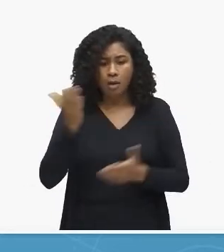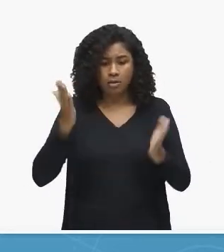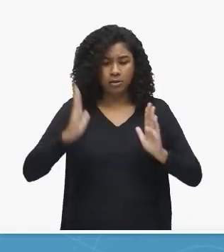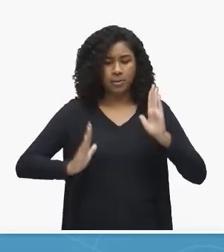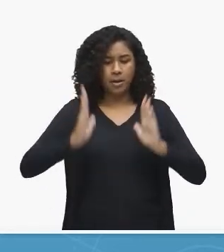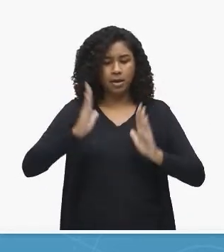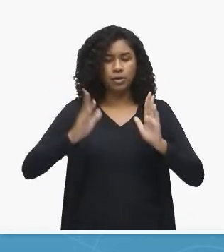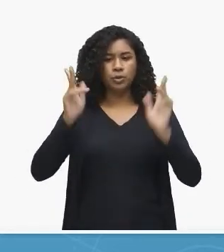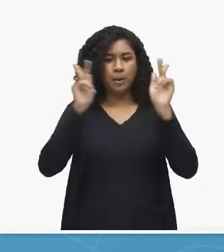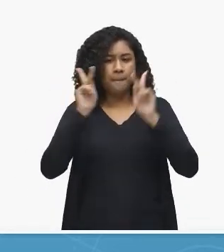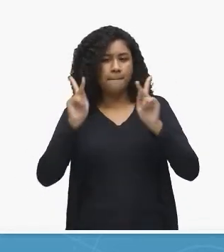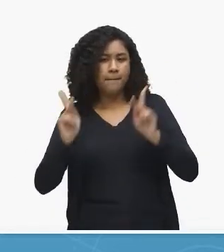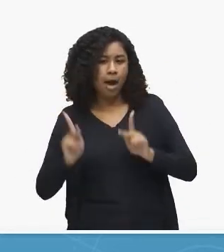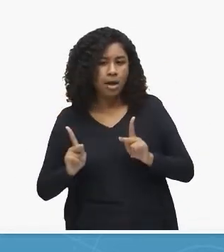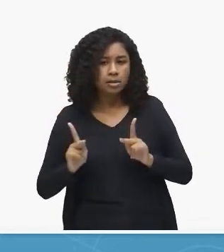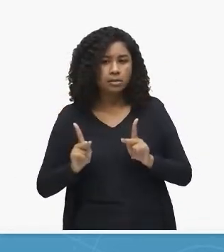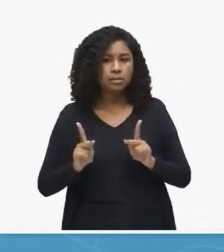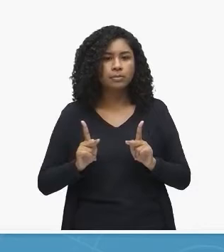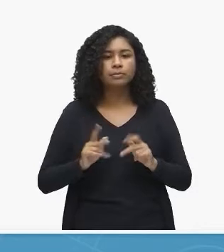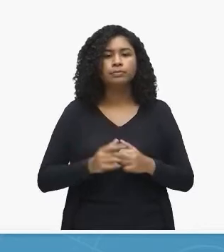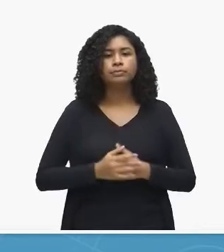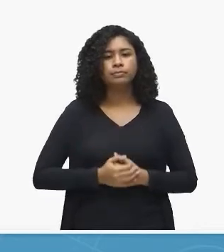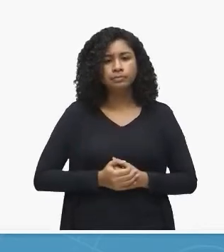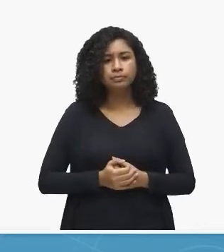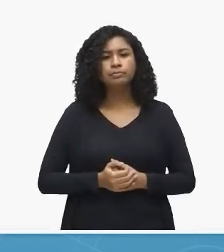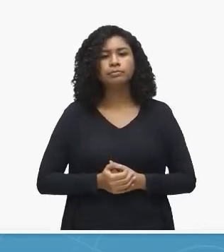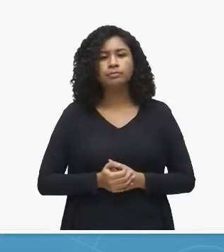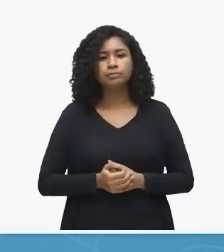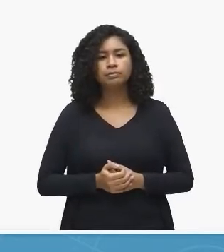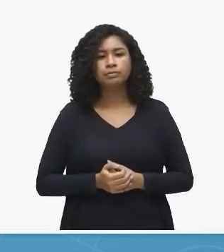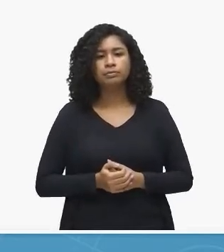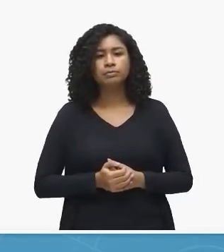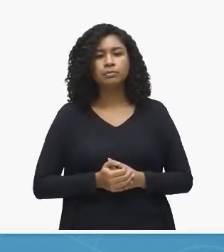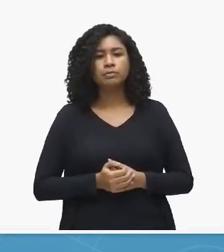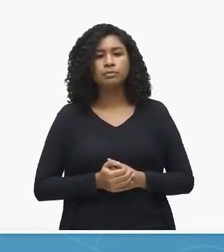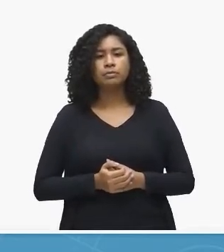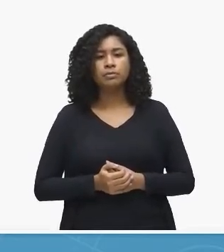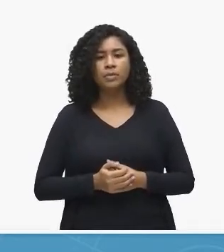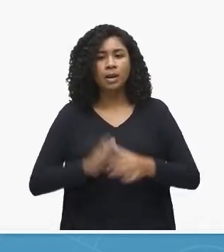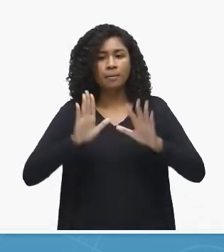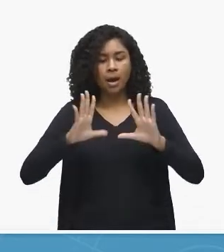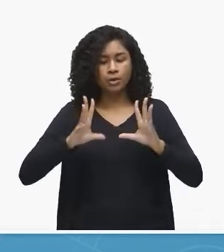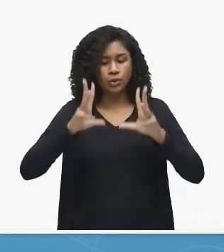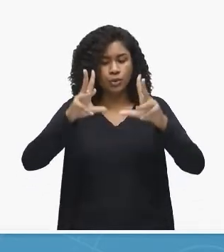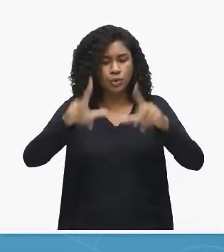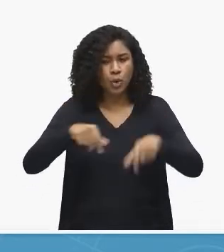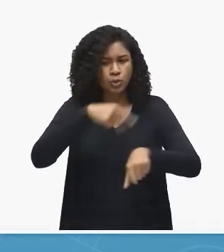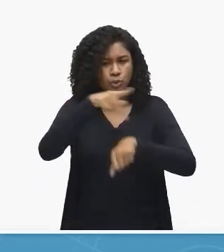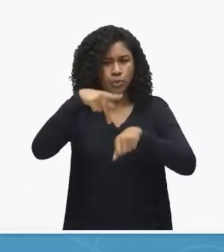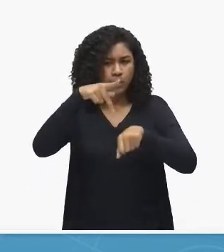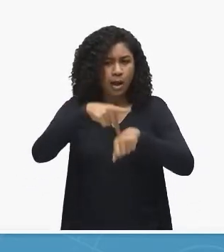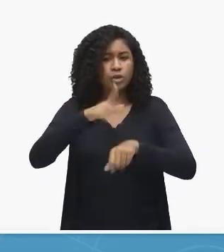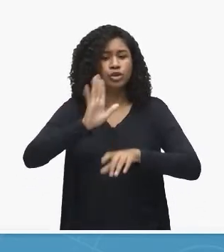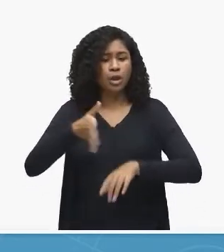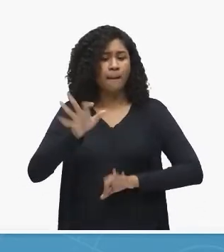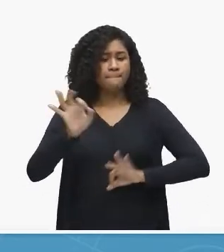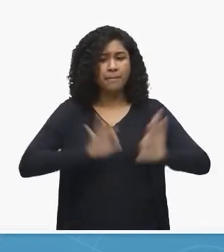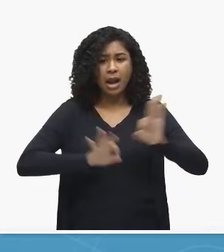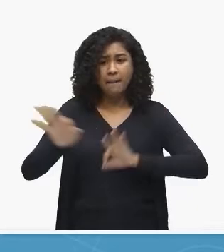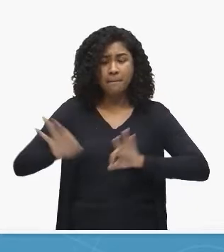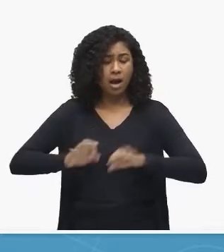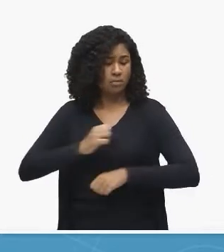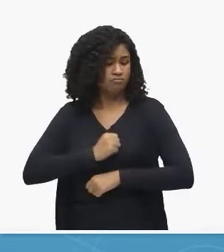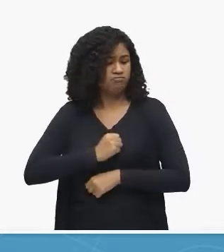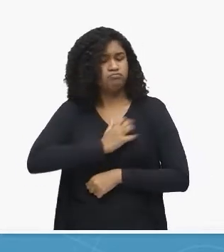ali quietinhos ainda, a guerra não começou, o conflito não começou, mas estão todos preparados militarmente, né? O seu